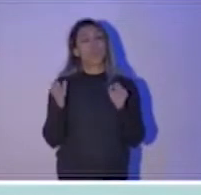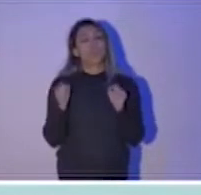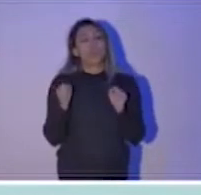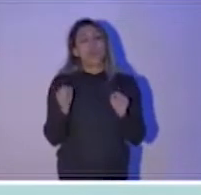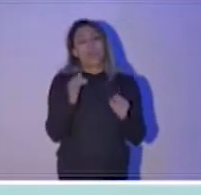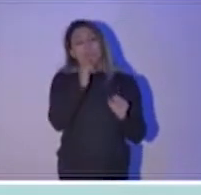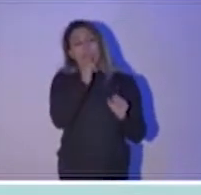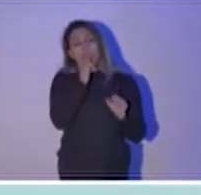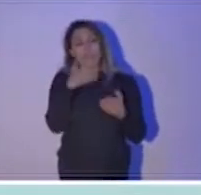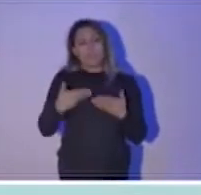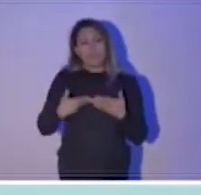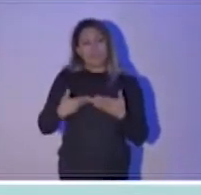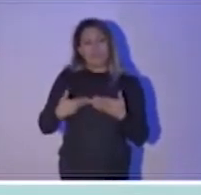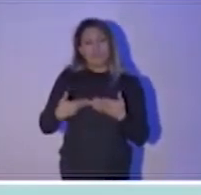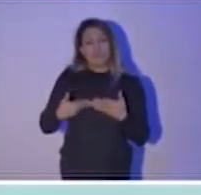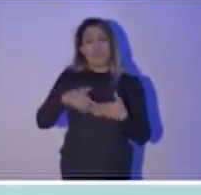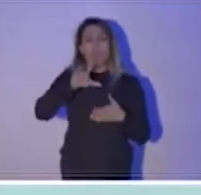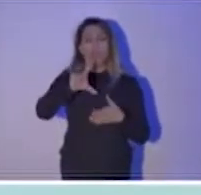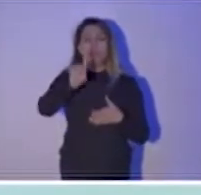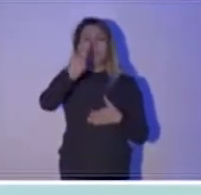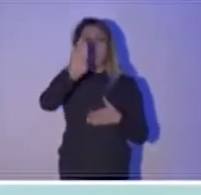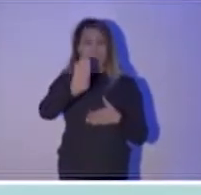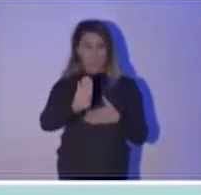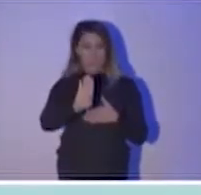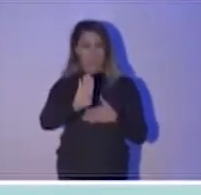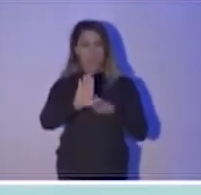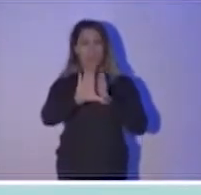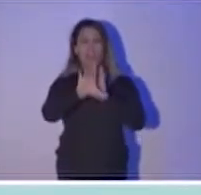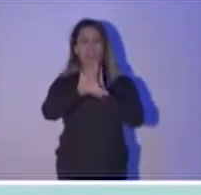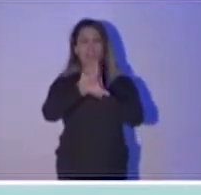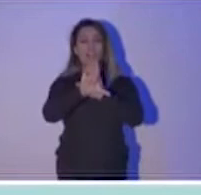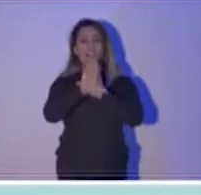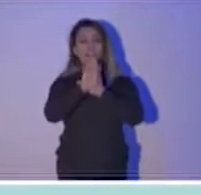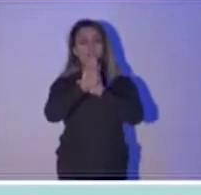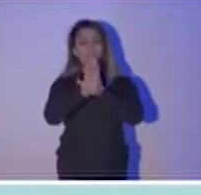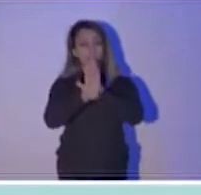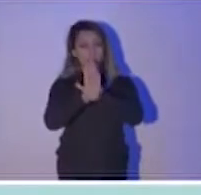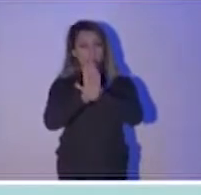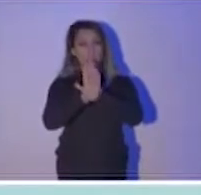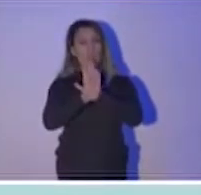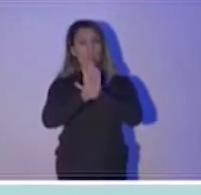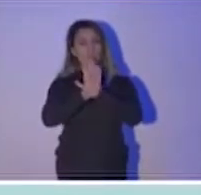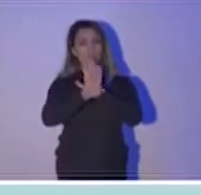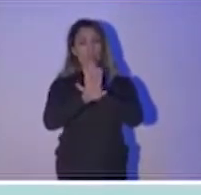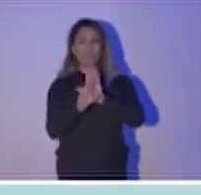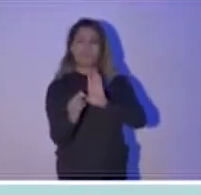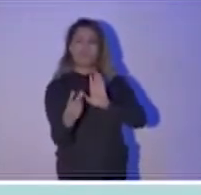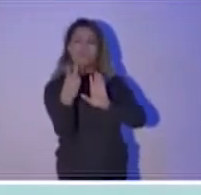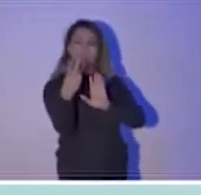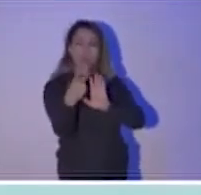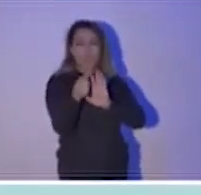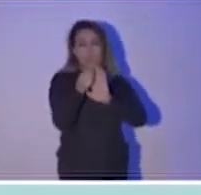2 artigos na LDB, eu já sei até quais seriam. Seriam o seguinte. O